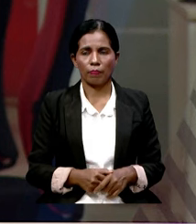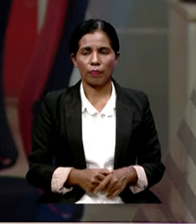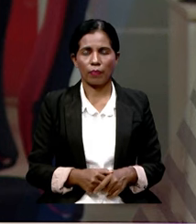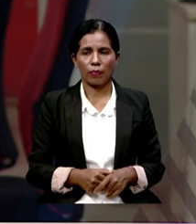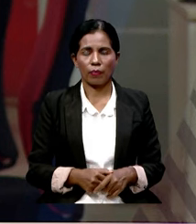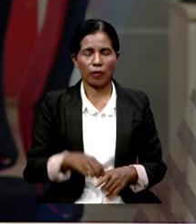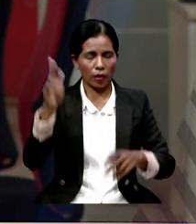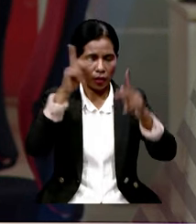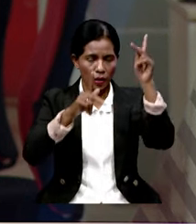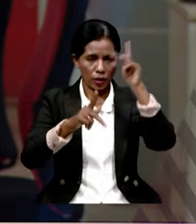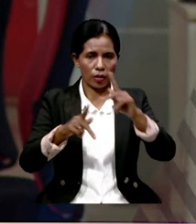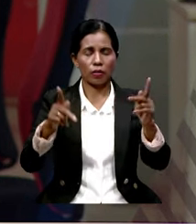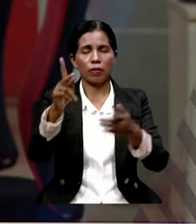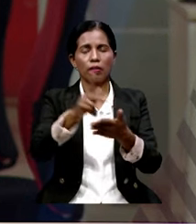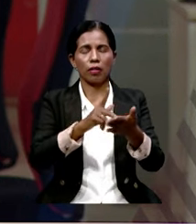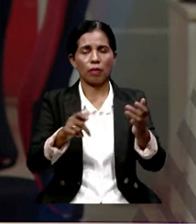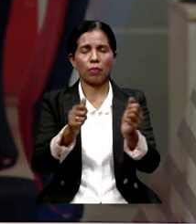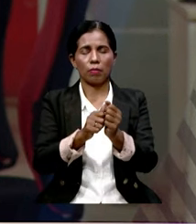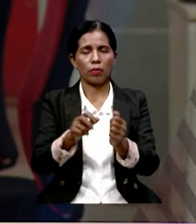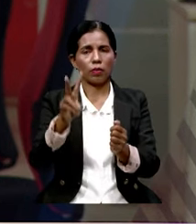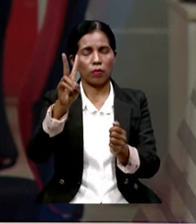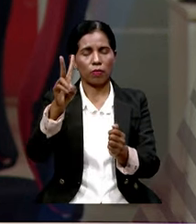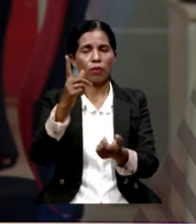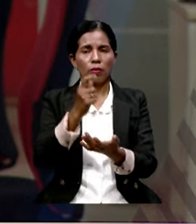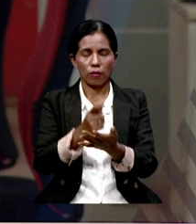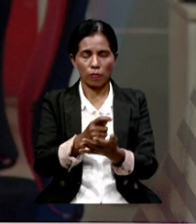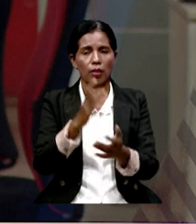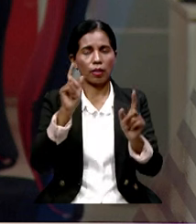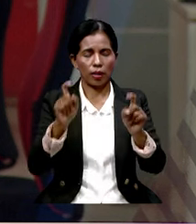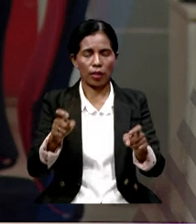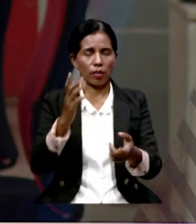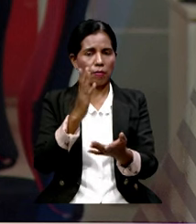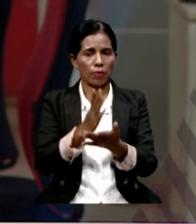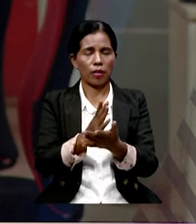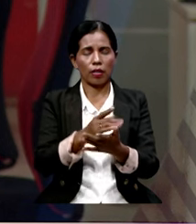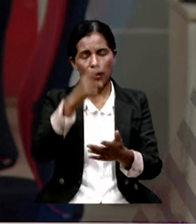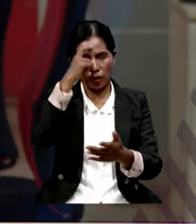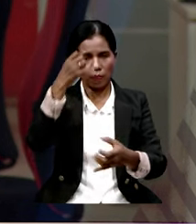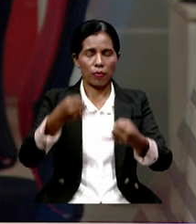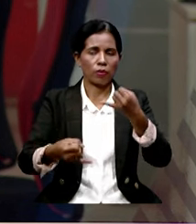Caso crime rihung rua resin tenki pendente, tamba zuish lato.